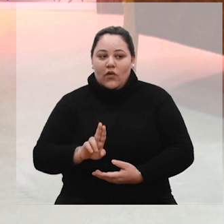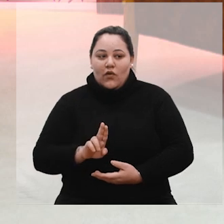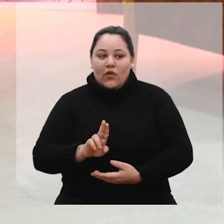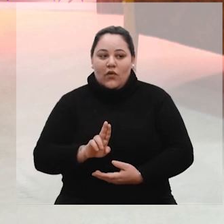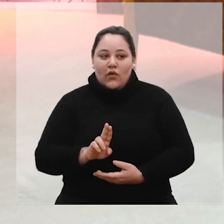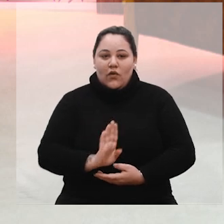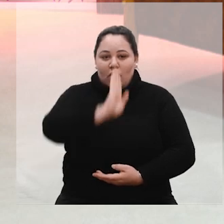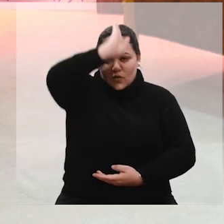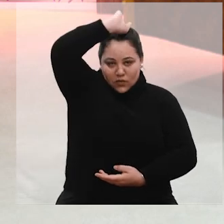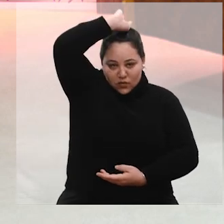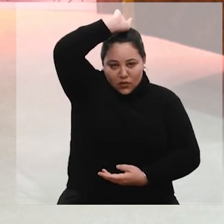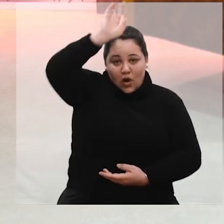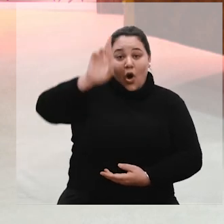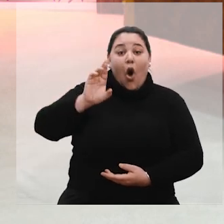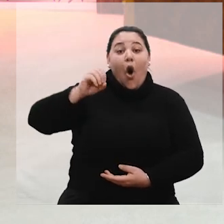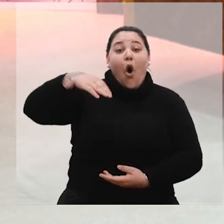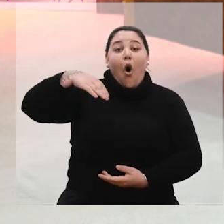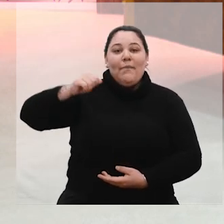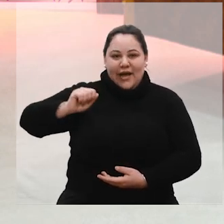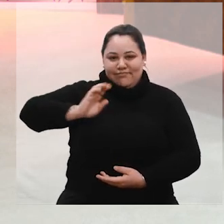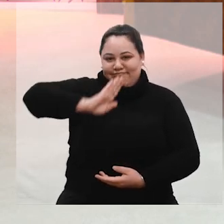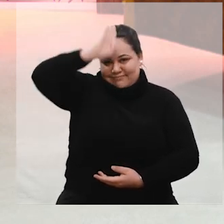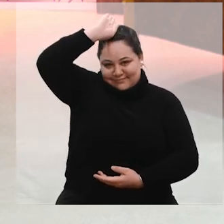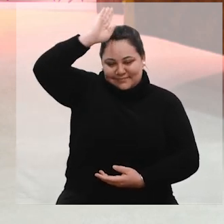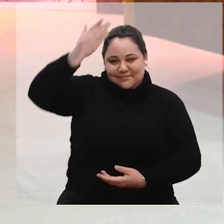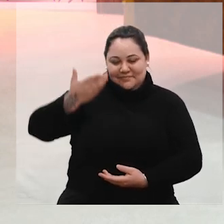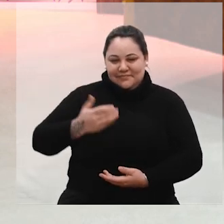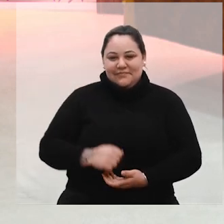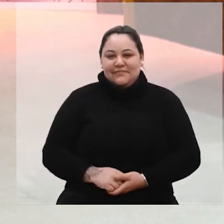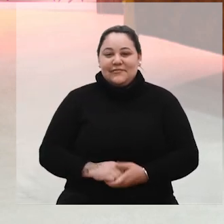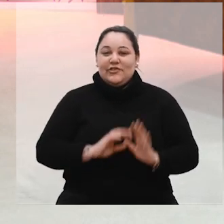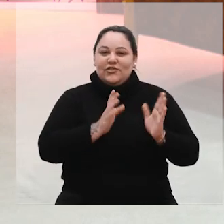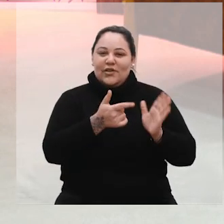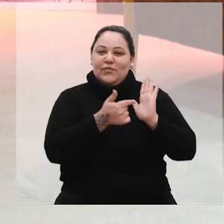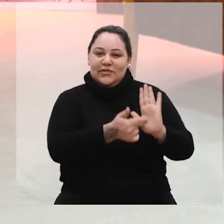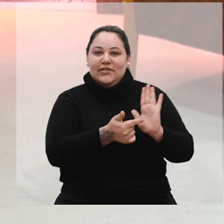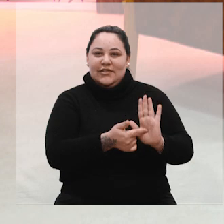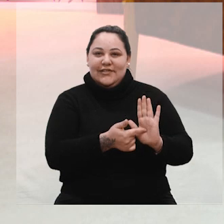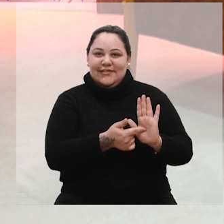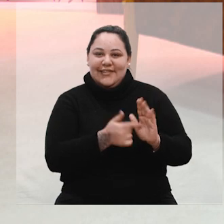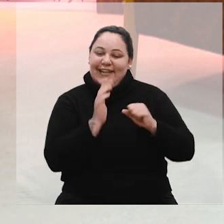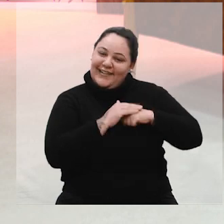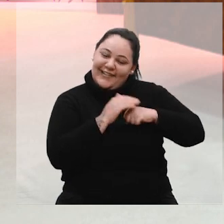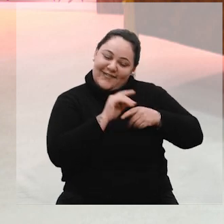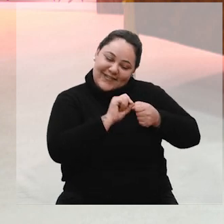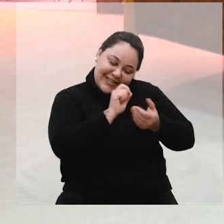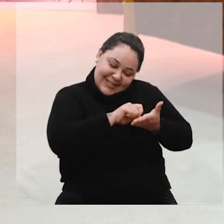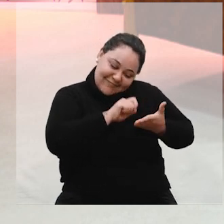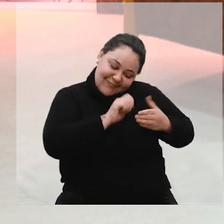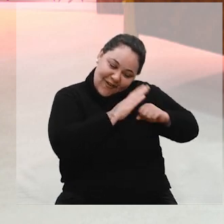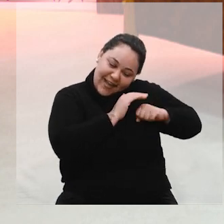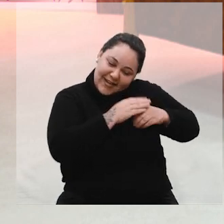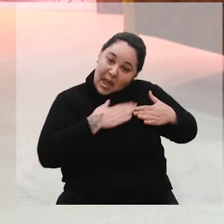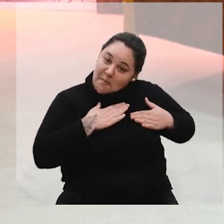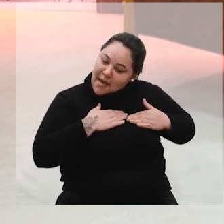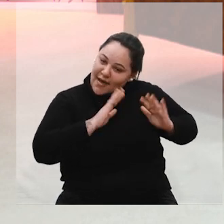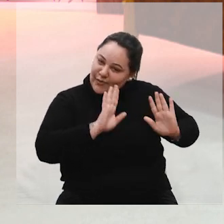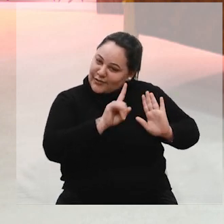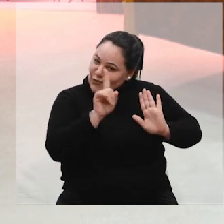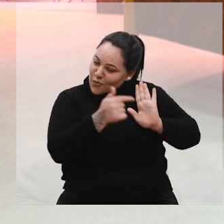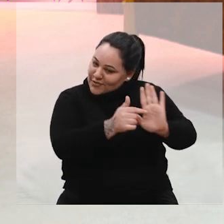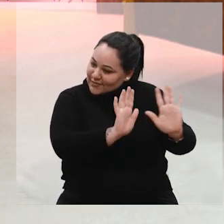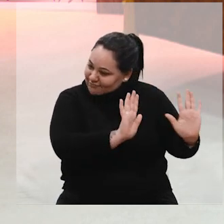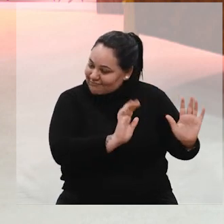Sim. Tá. Então, enfim, tá devidamente aqui situado, e a querida Morgana ainda fez umas dedicatórias para mim aqui. Isso aqui é meu,